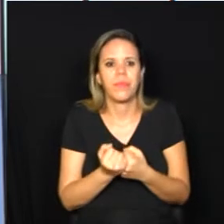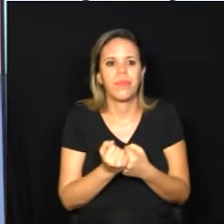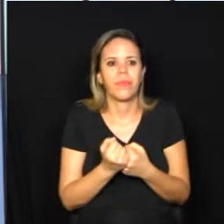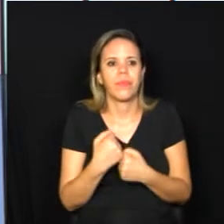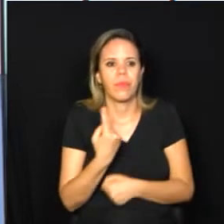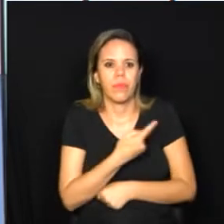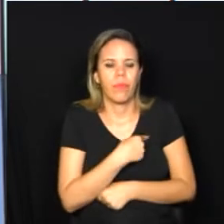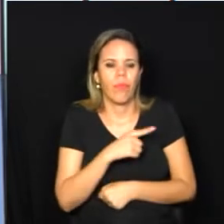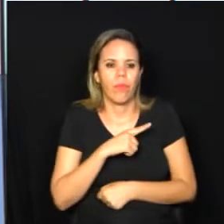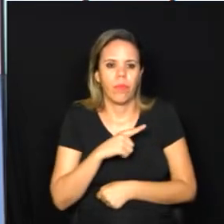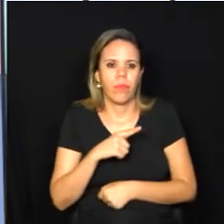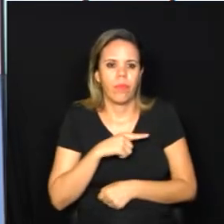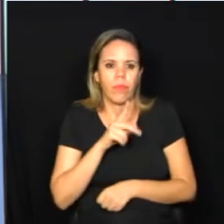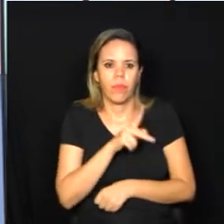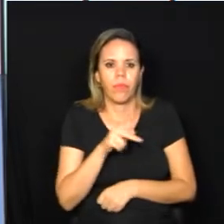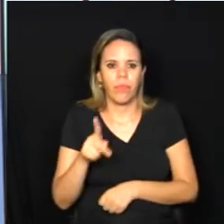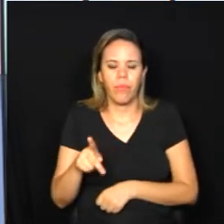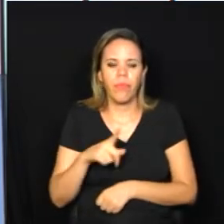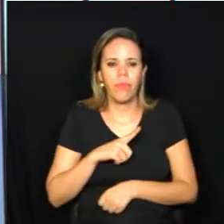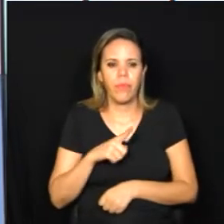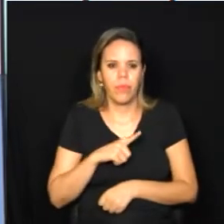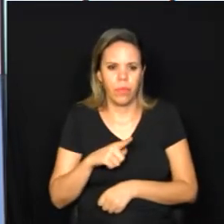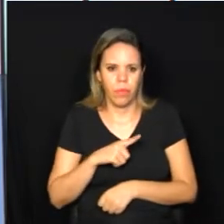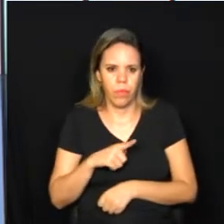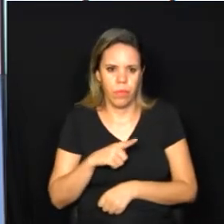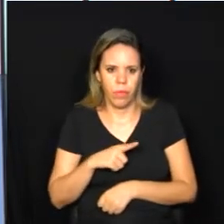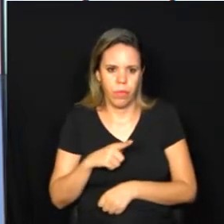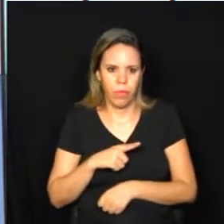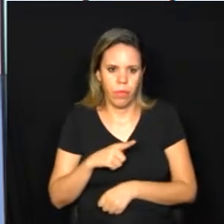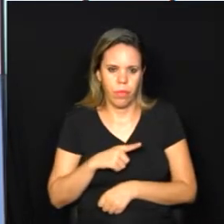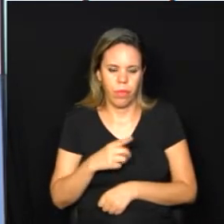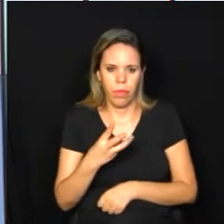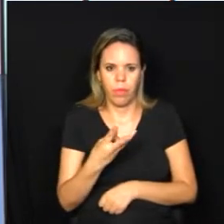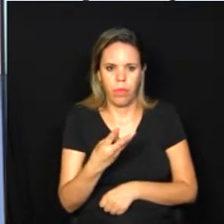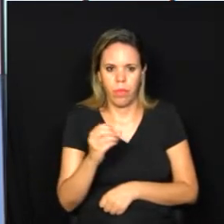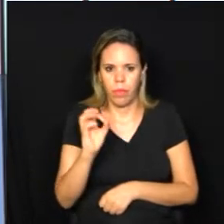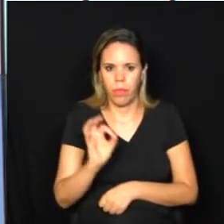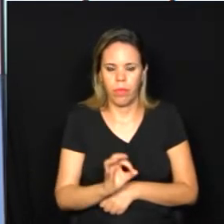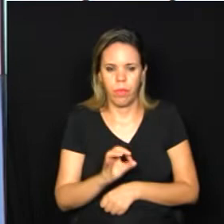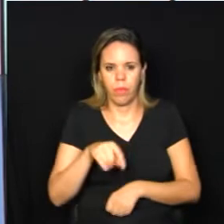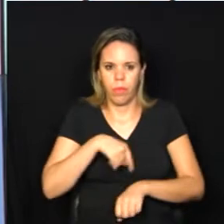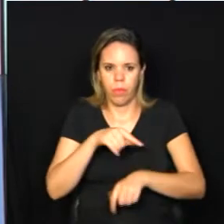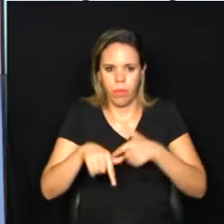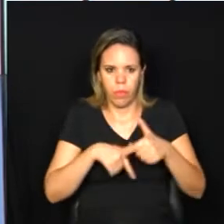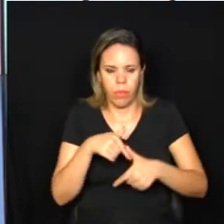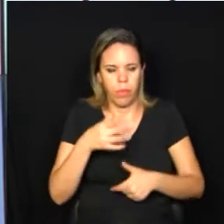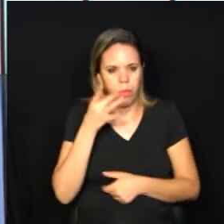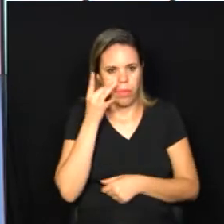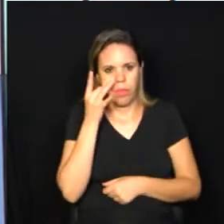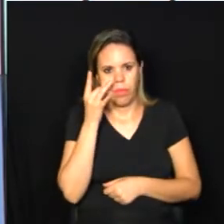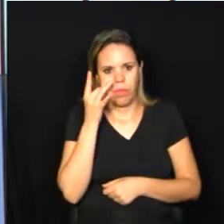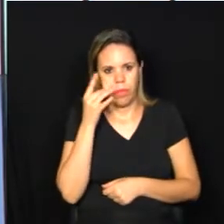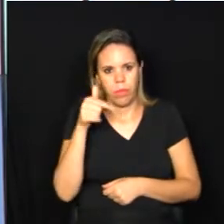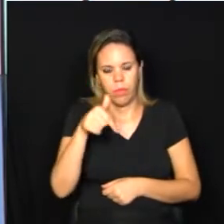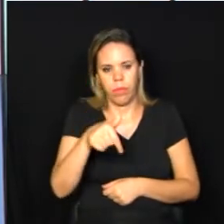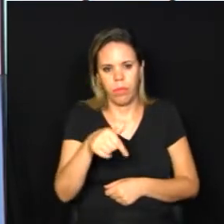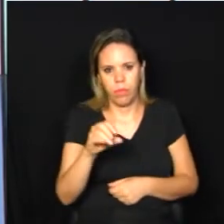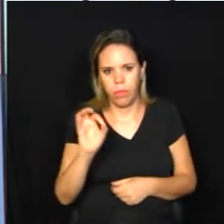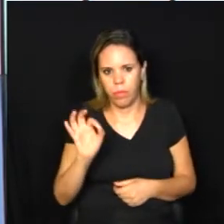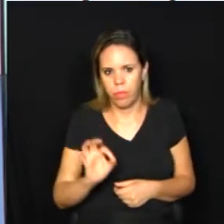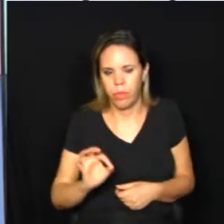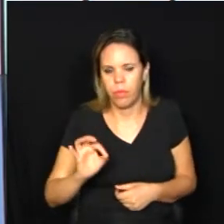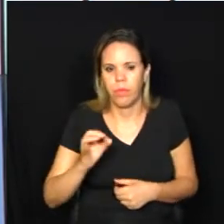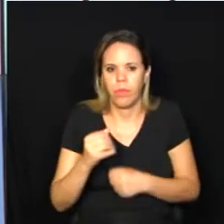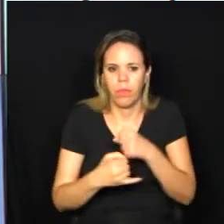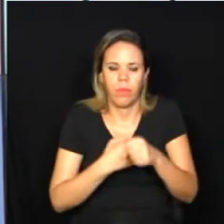Nós teremos os docentes, ou seja, os professores, tem 30% de jornada presencial e 70% em